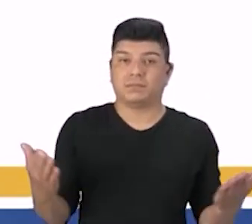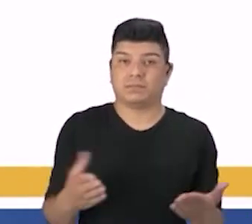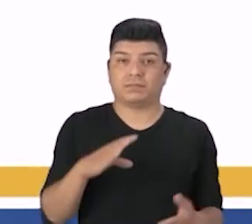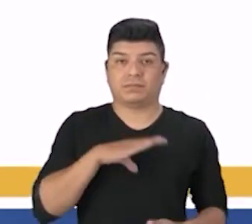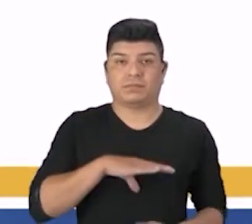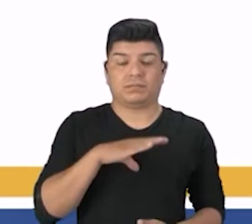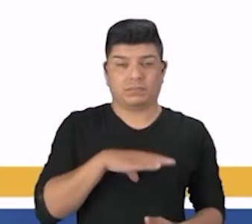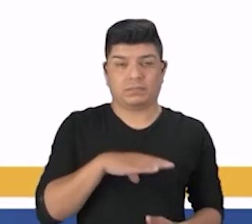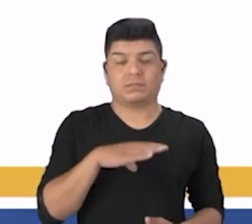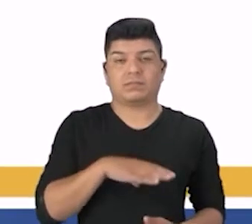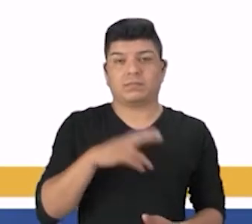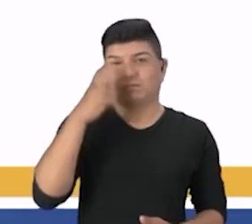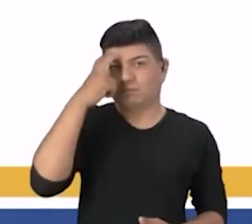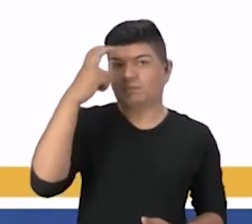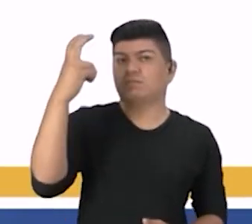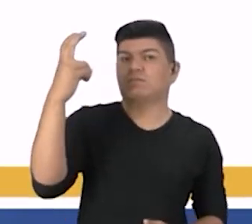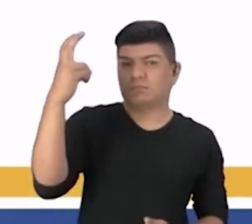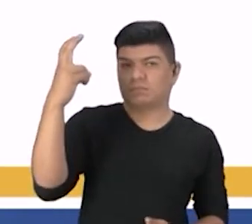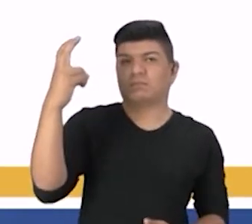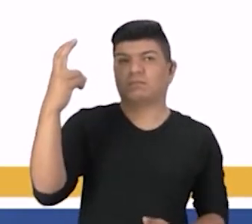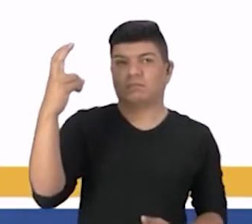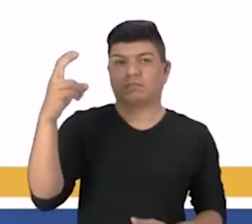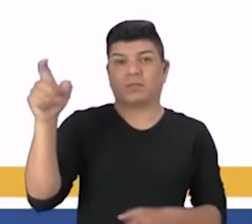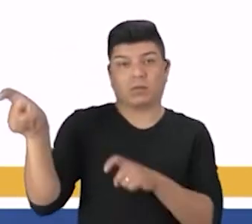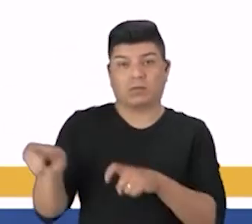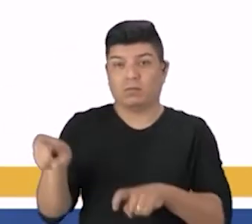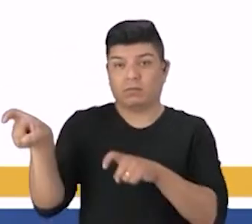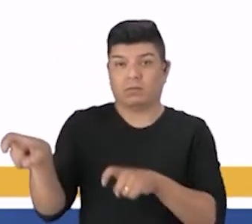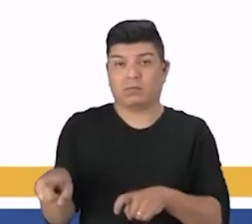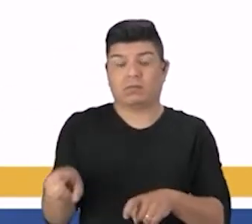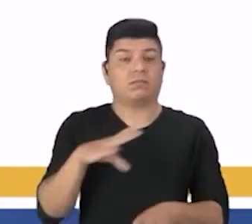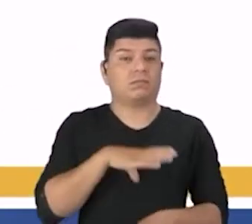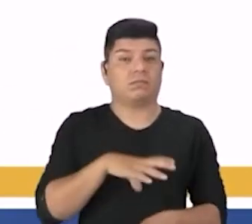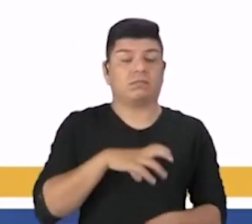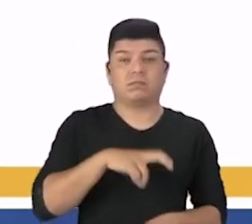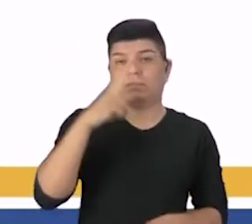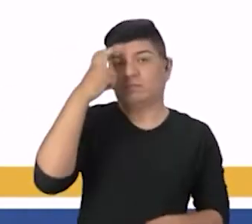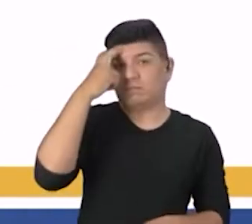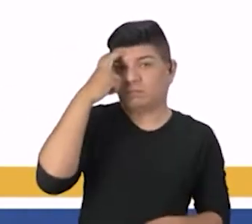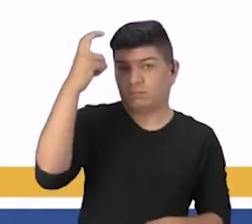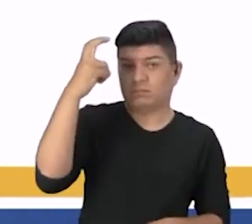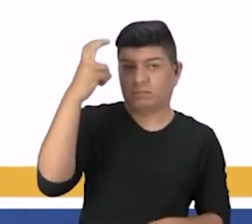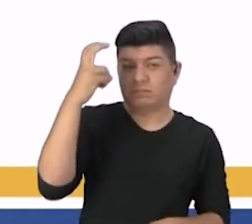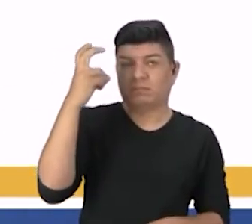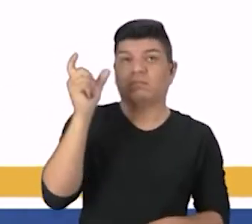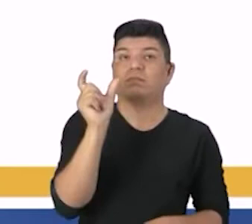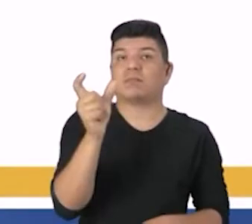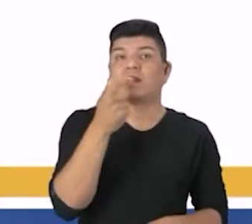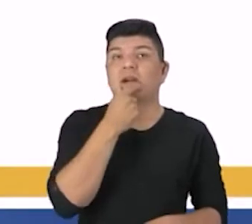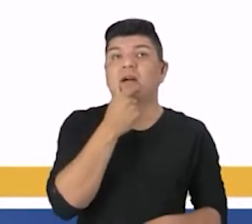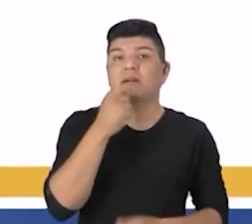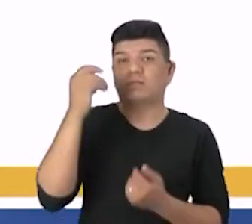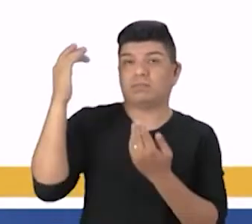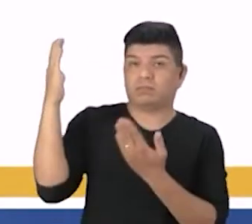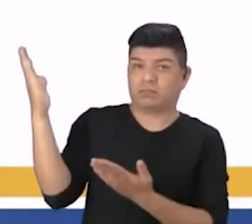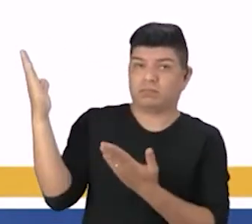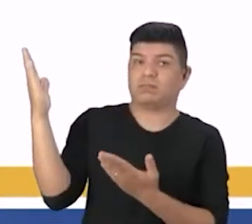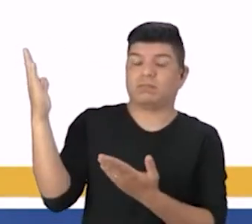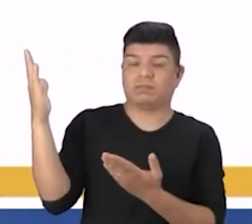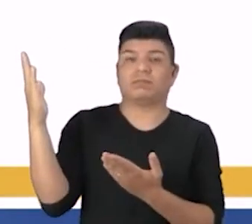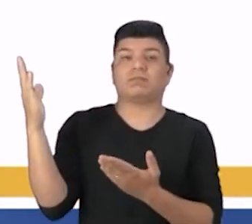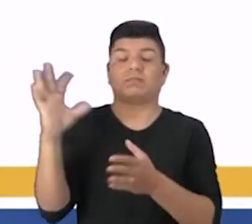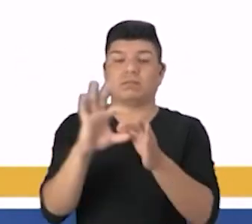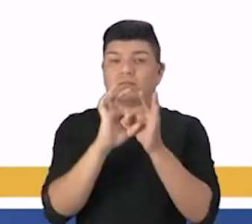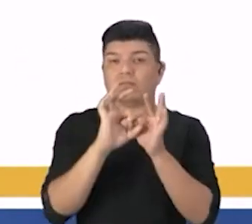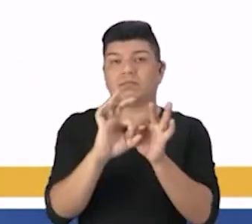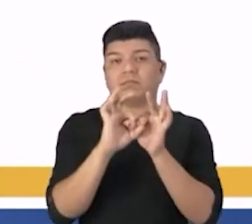das cidades as cidades inteligência Estávamos falando sobre o campo as cidades inteligentes ou chamado Smart City né estão